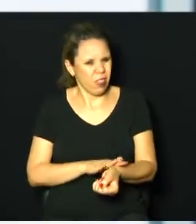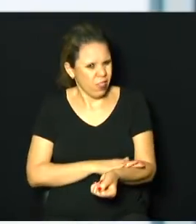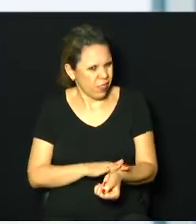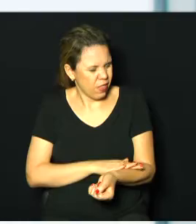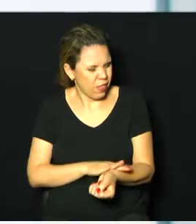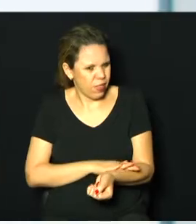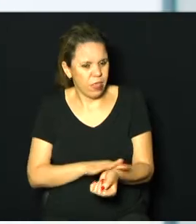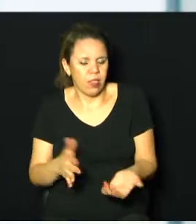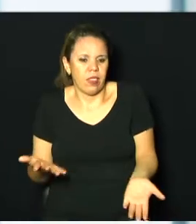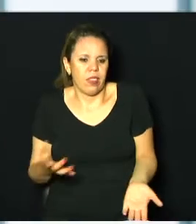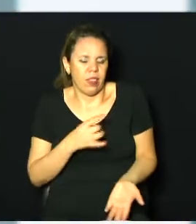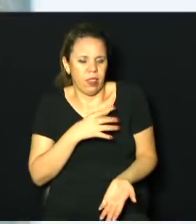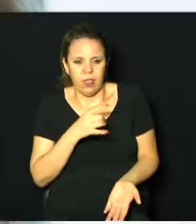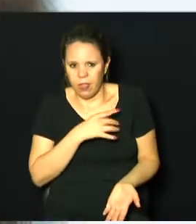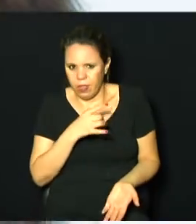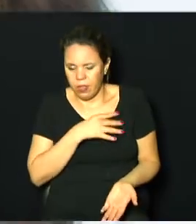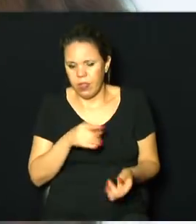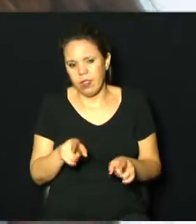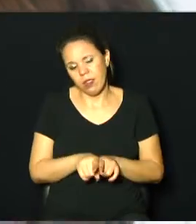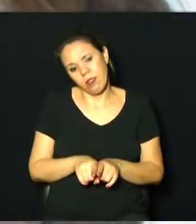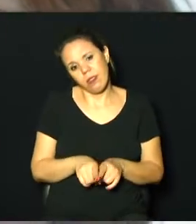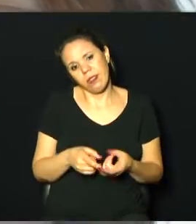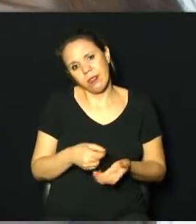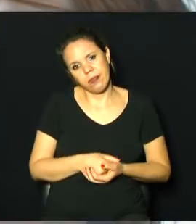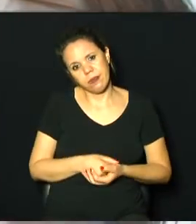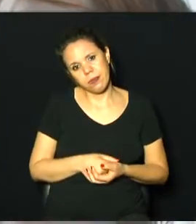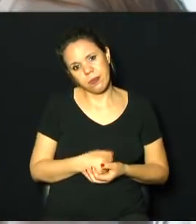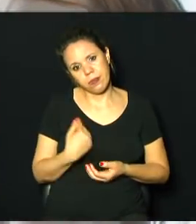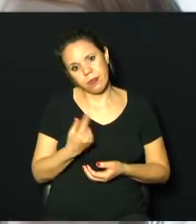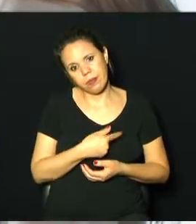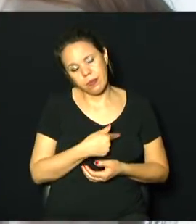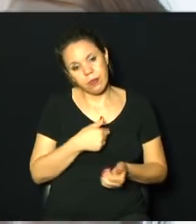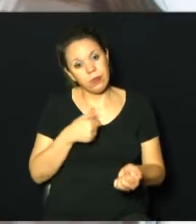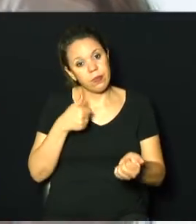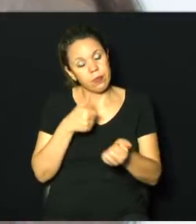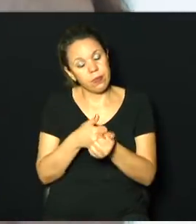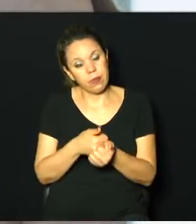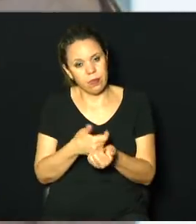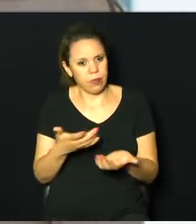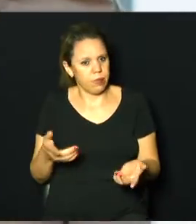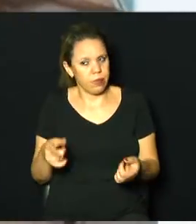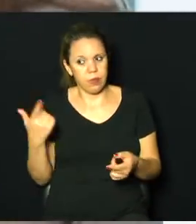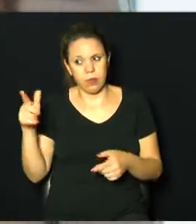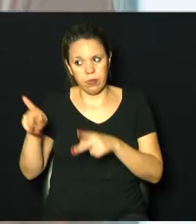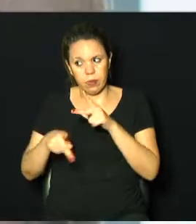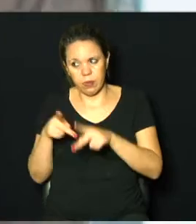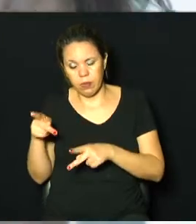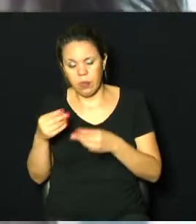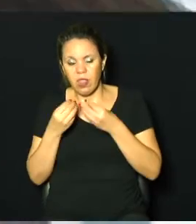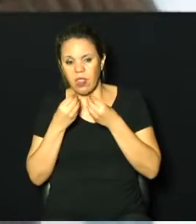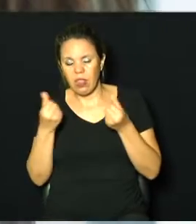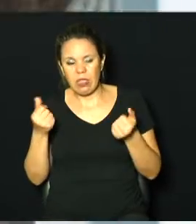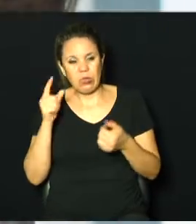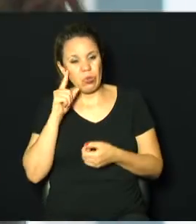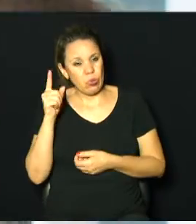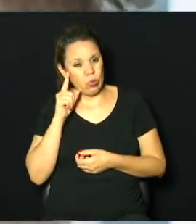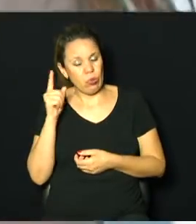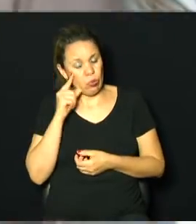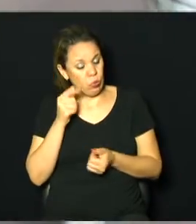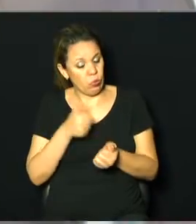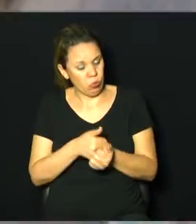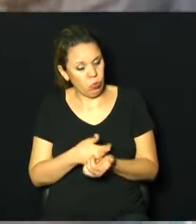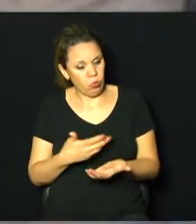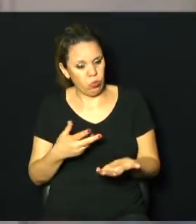irritabilidade. Né? O medo também traz uma irritabilidade. E a gente fica muito próximo da fragilidade do outro. Né? O todo dia, a gente fica